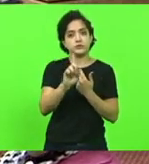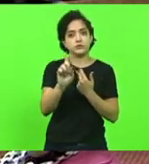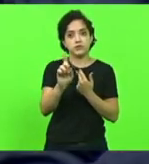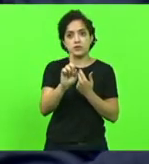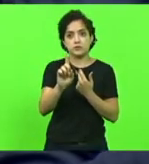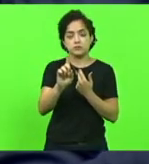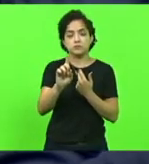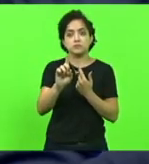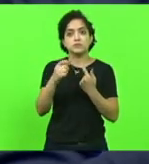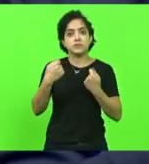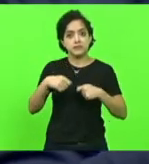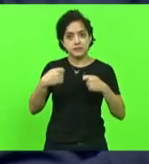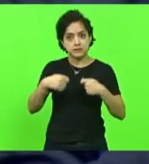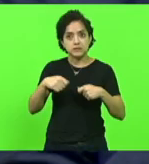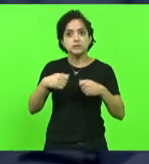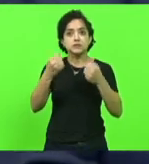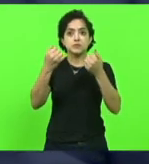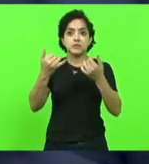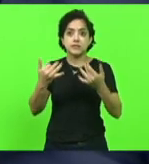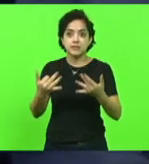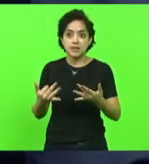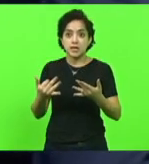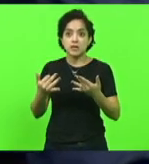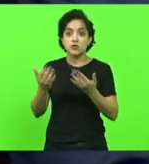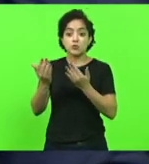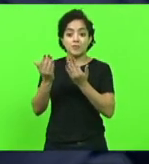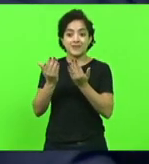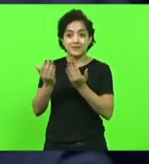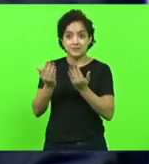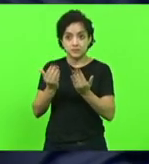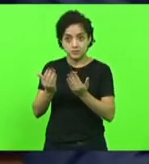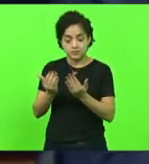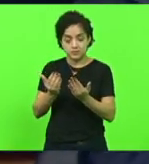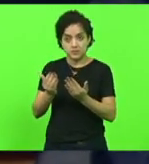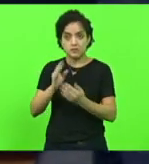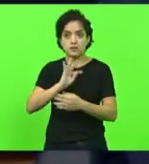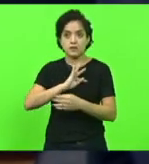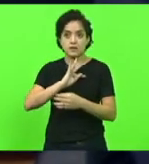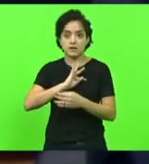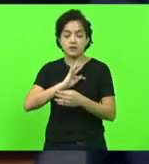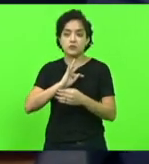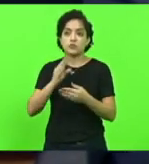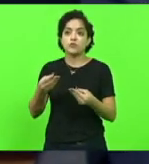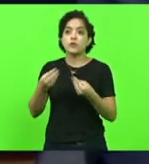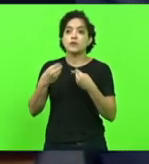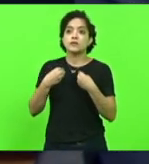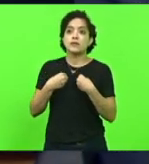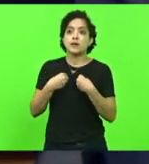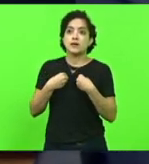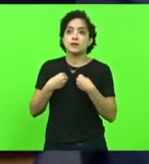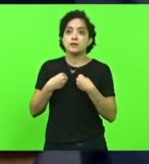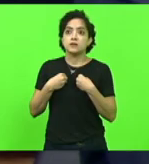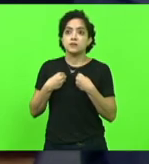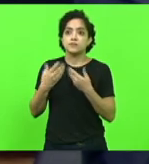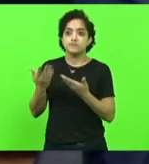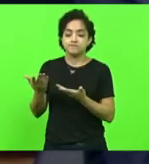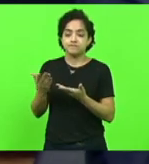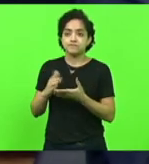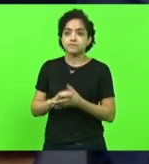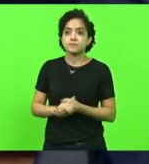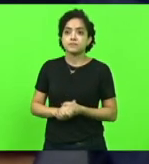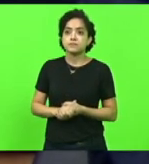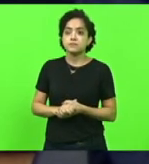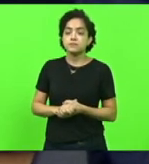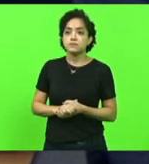Vale ressaltar aqui que eu estou com um parecer técnico que foi entregue aqui à mesa dos deputados,